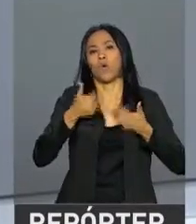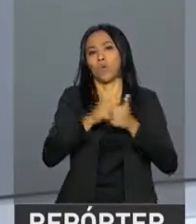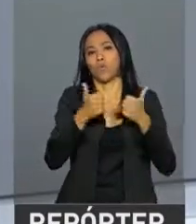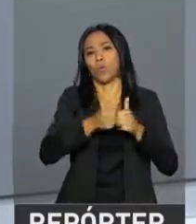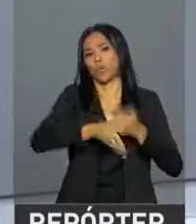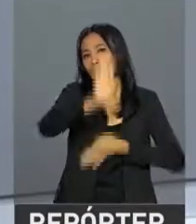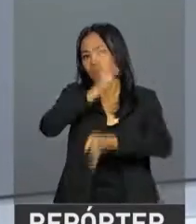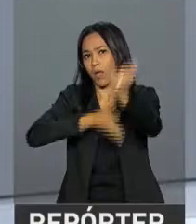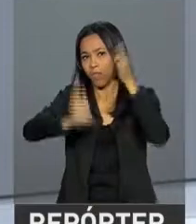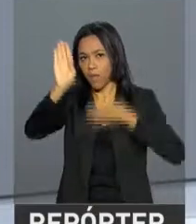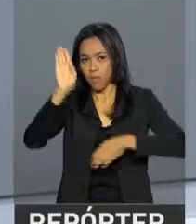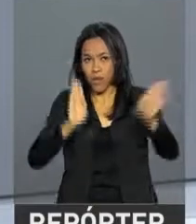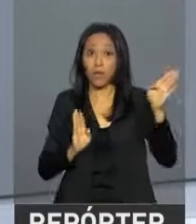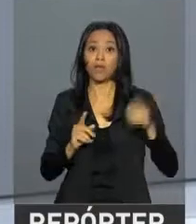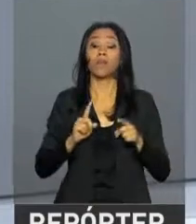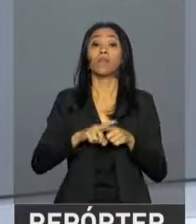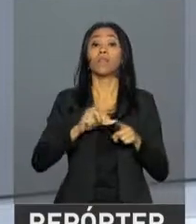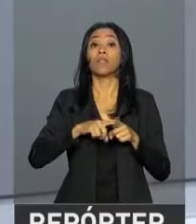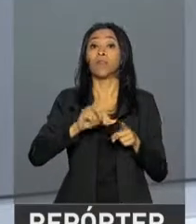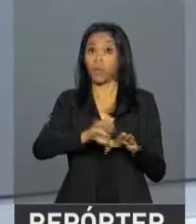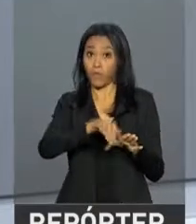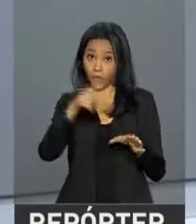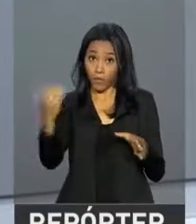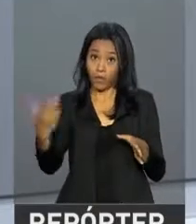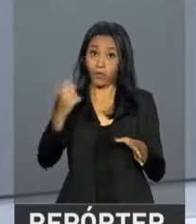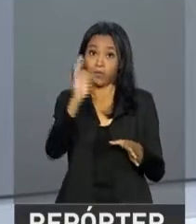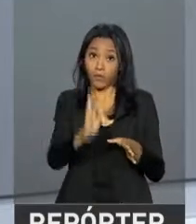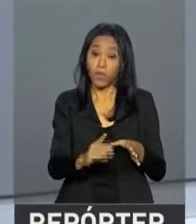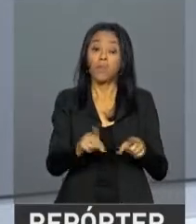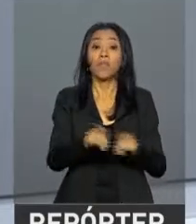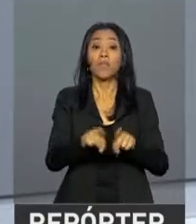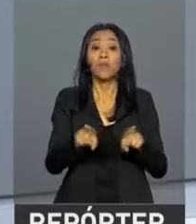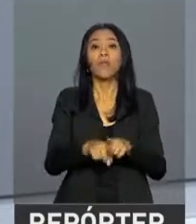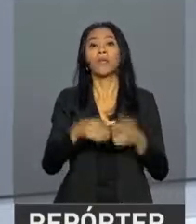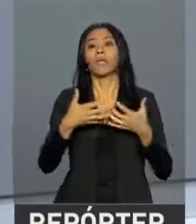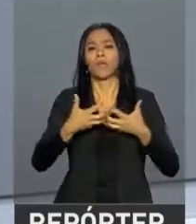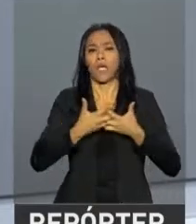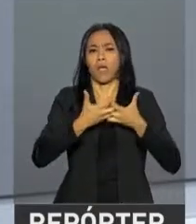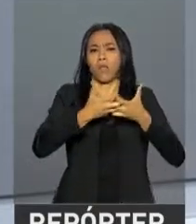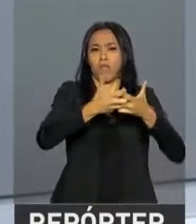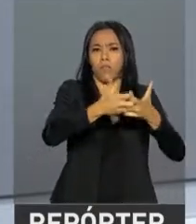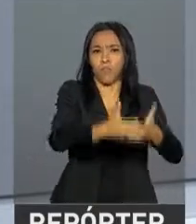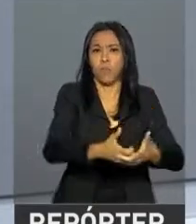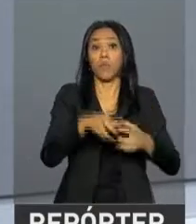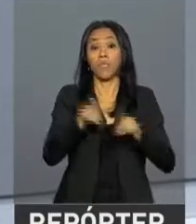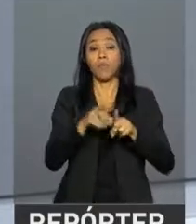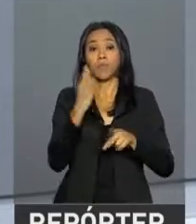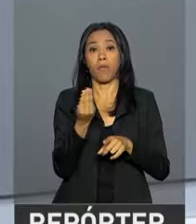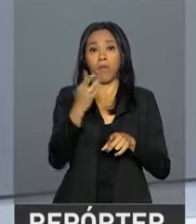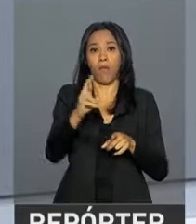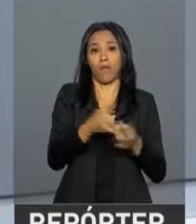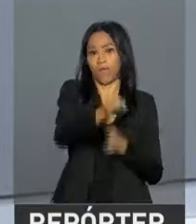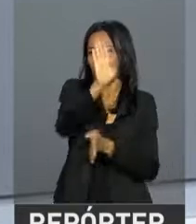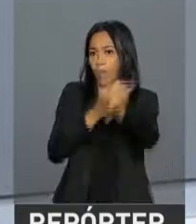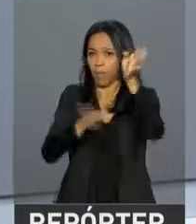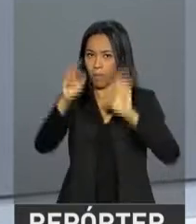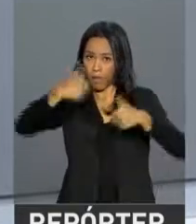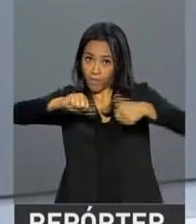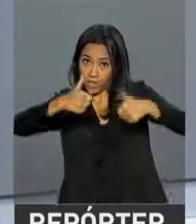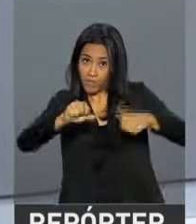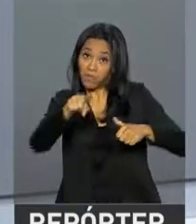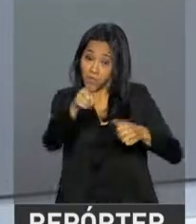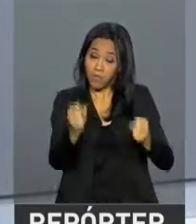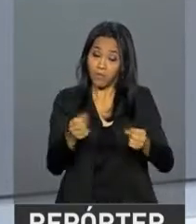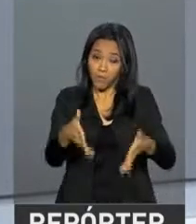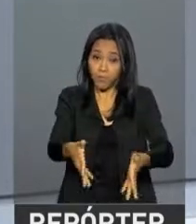e internacional de passageiros, transporte ferroviário de passageiros e cargas e rodovias federais concedidas. Participe